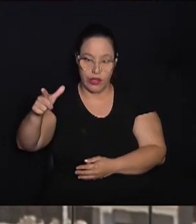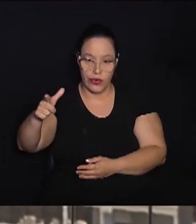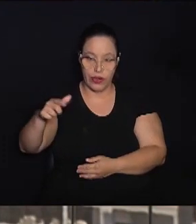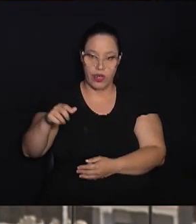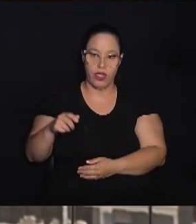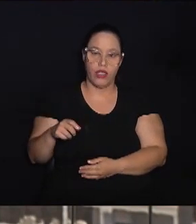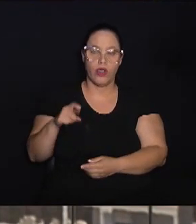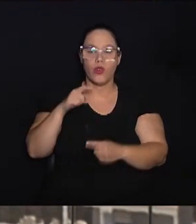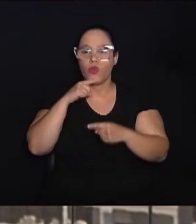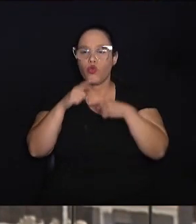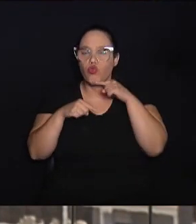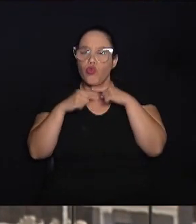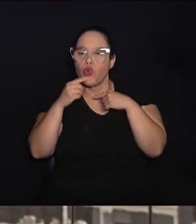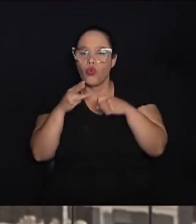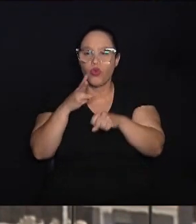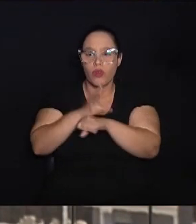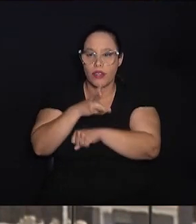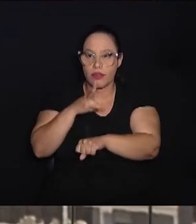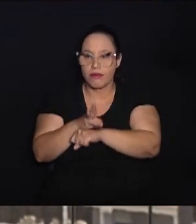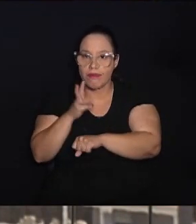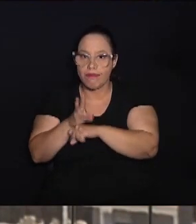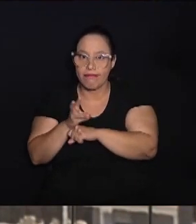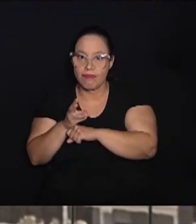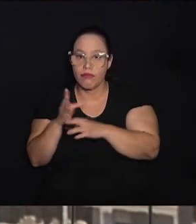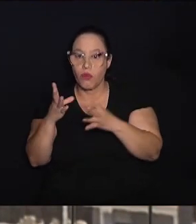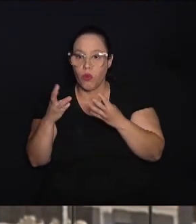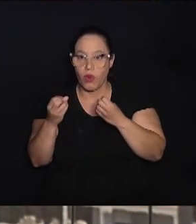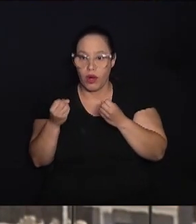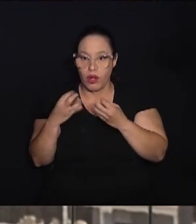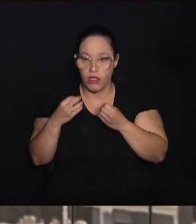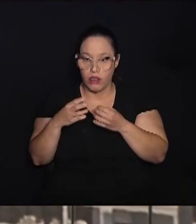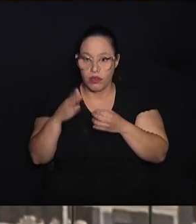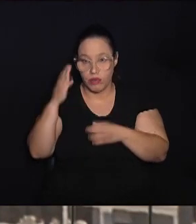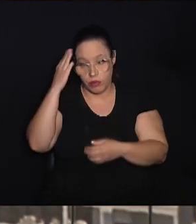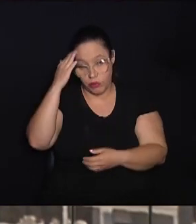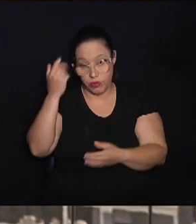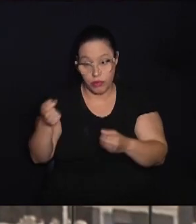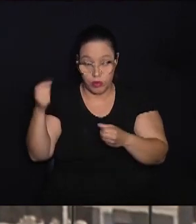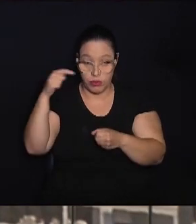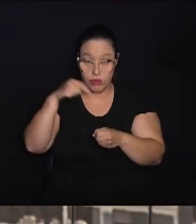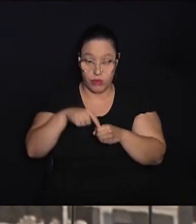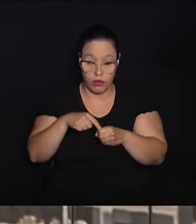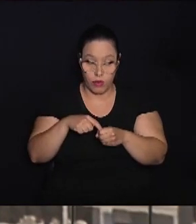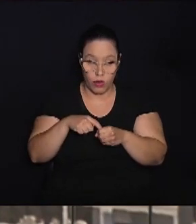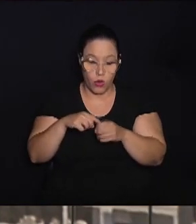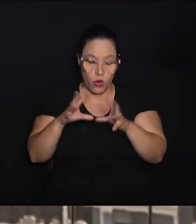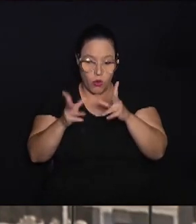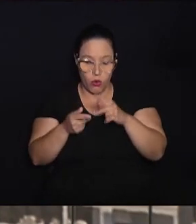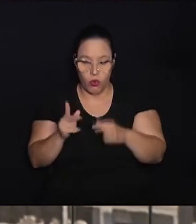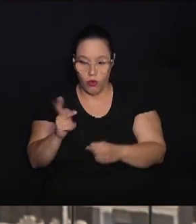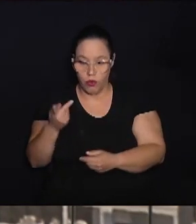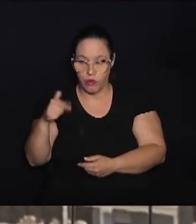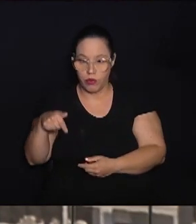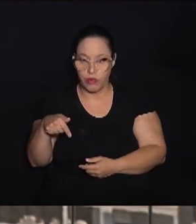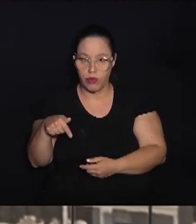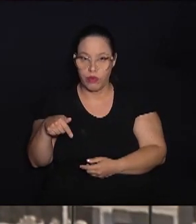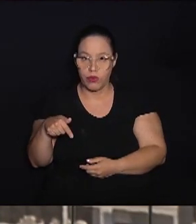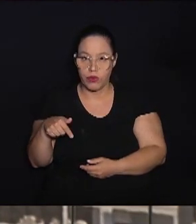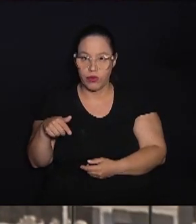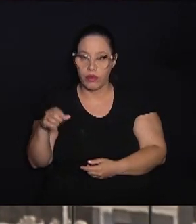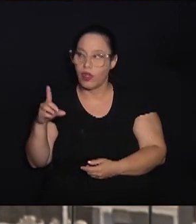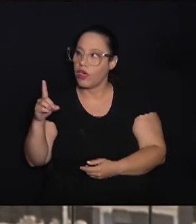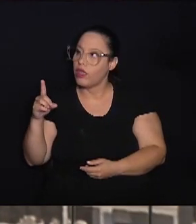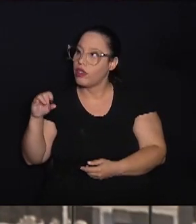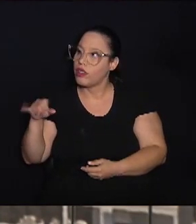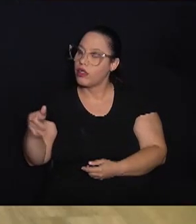dúvida pode acar o site para se informar melhor né e de volta aqui no universo HQ DJ você tem um programa na